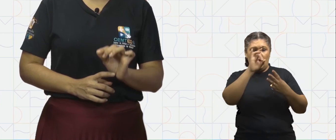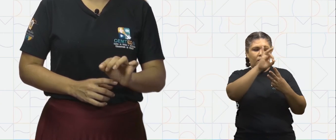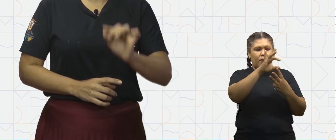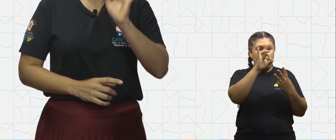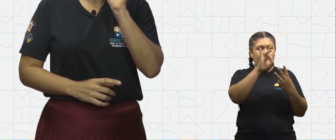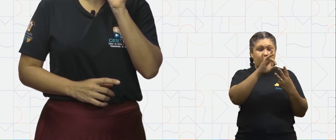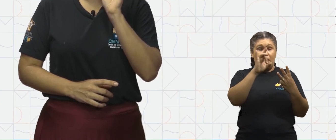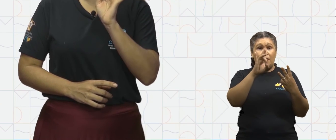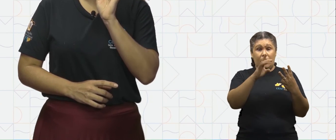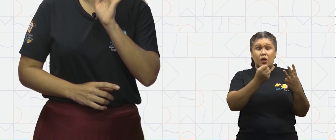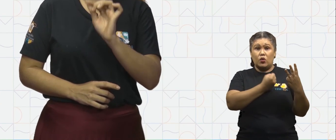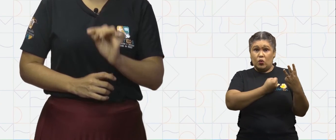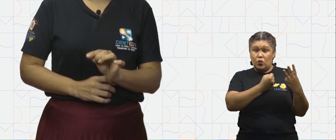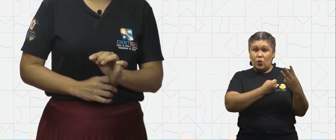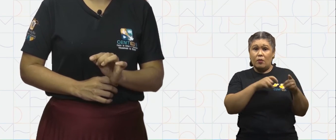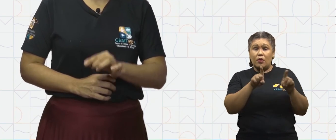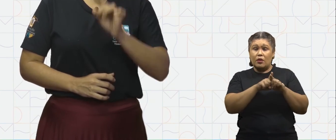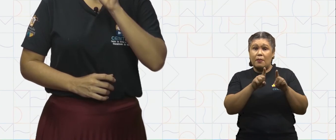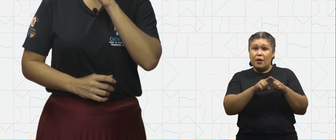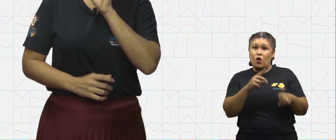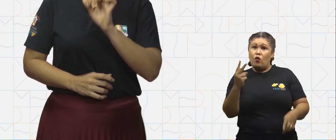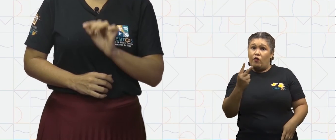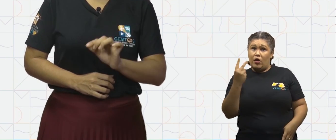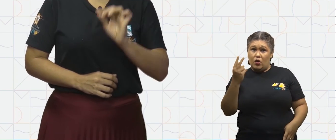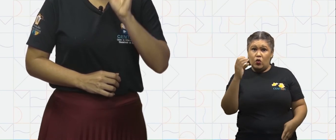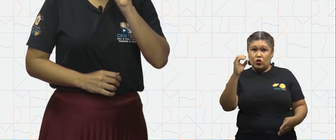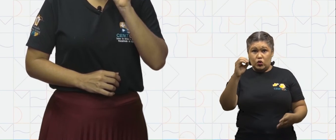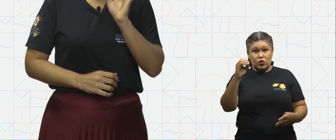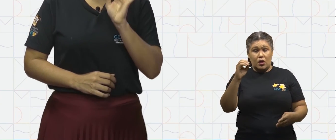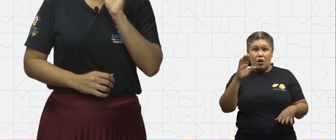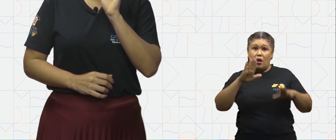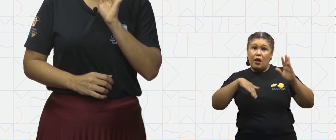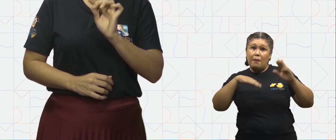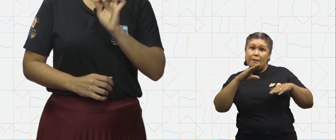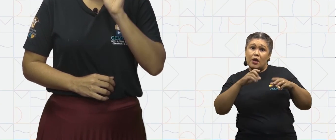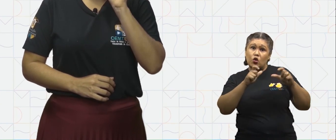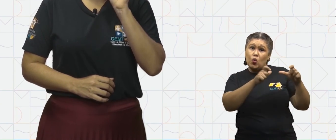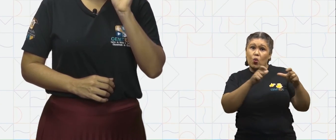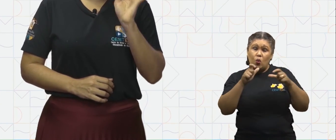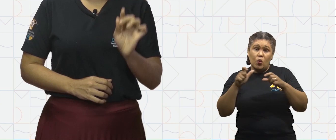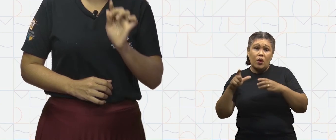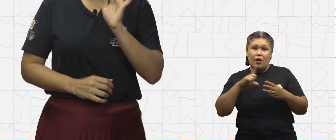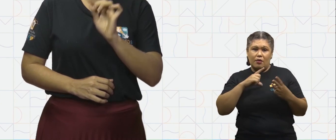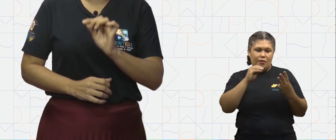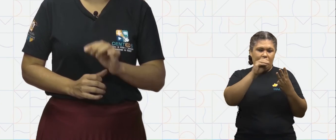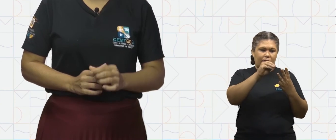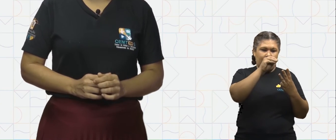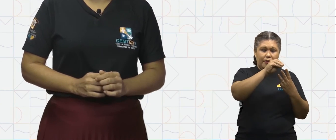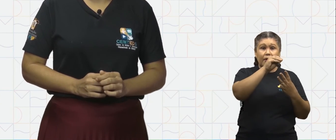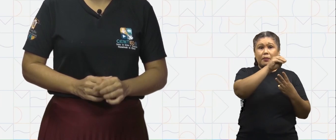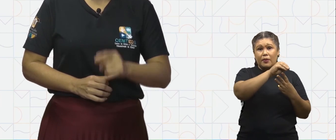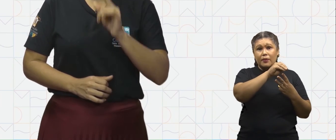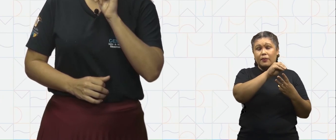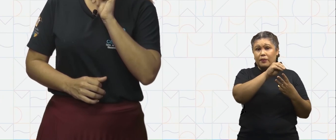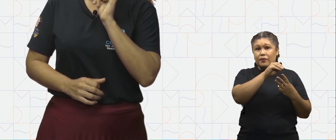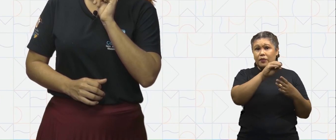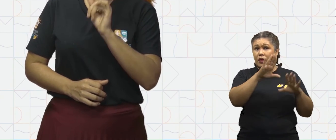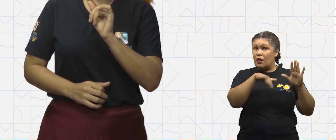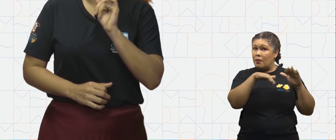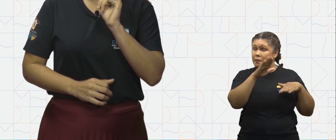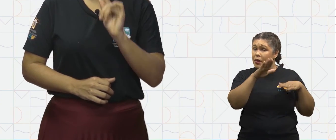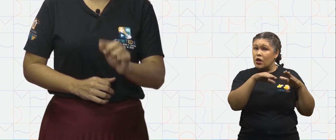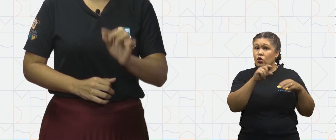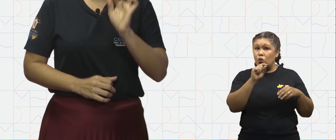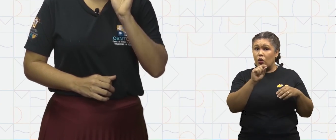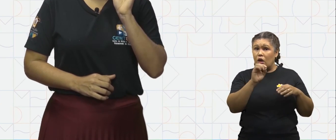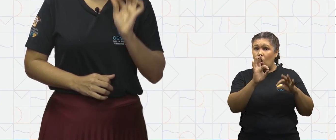dos números e o papel do zero dependem da posição em que eles se encontram,